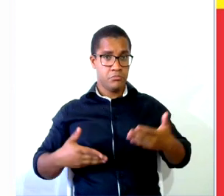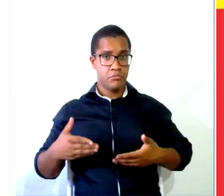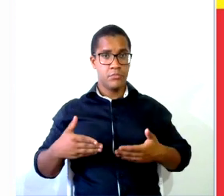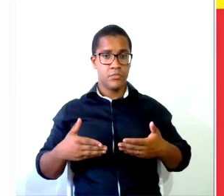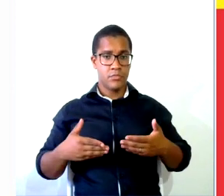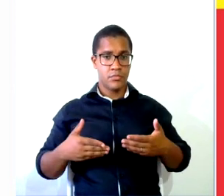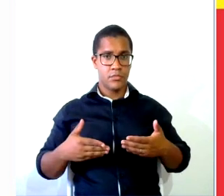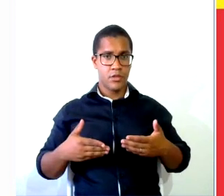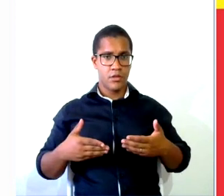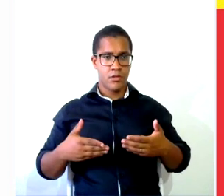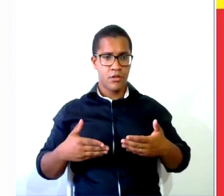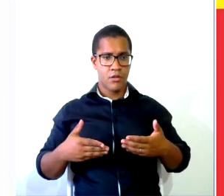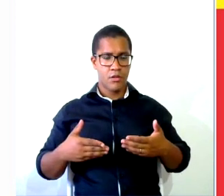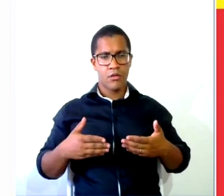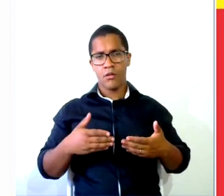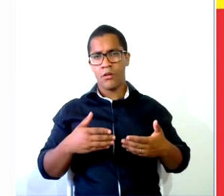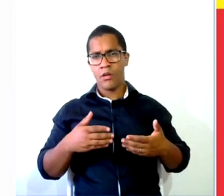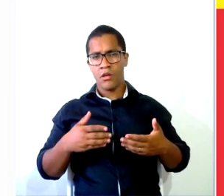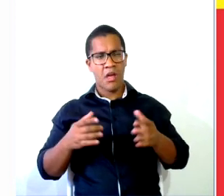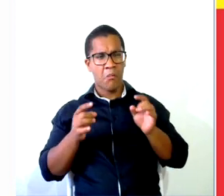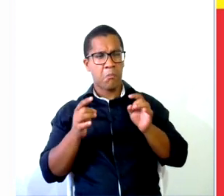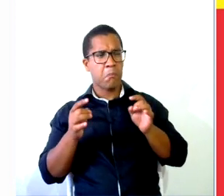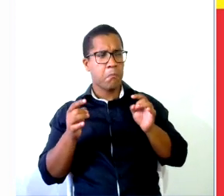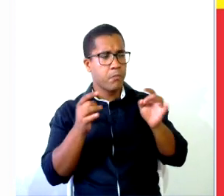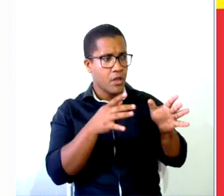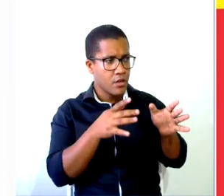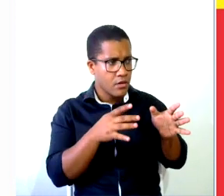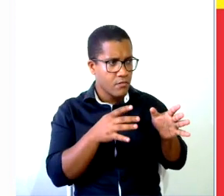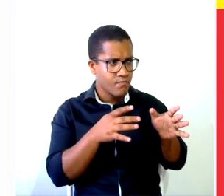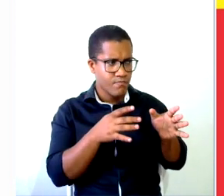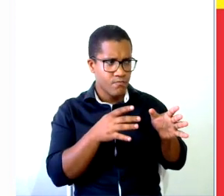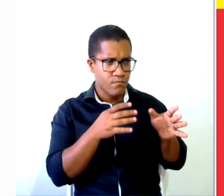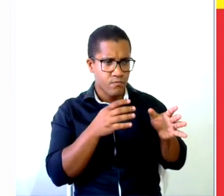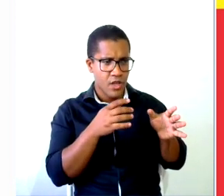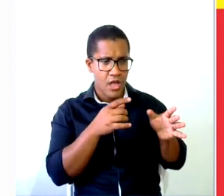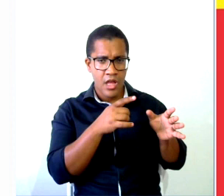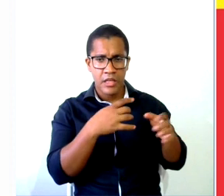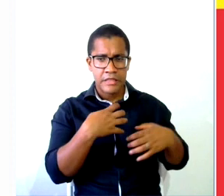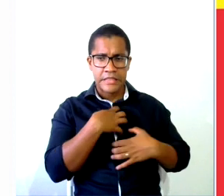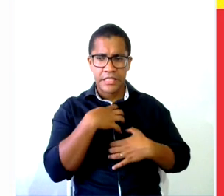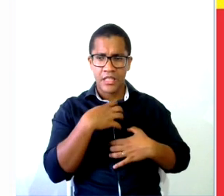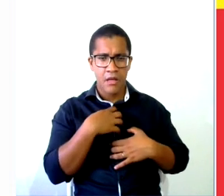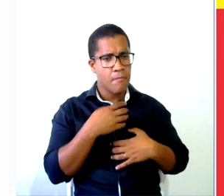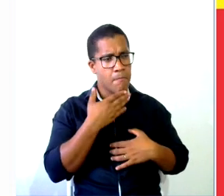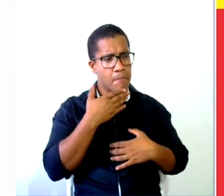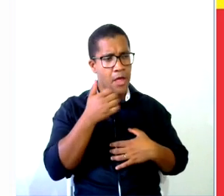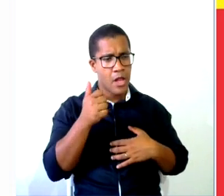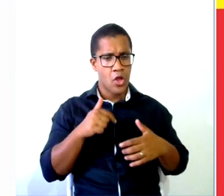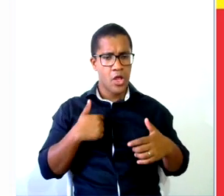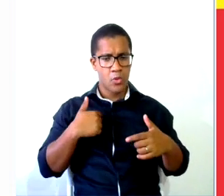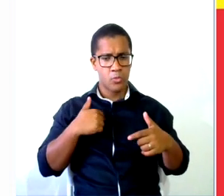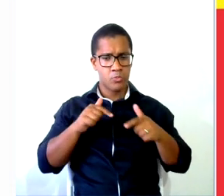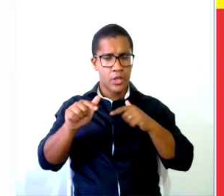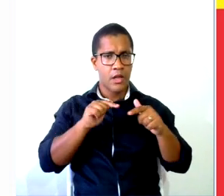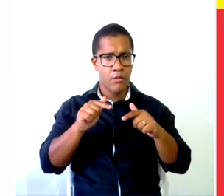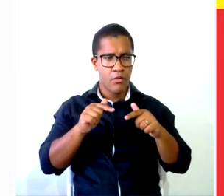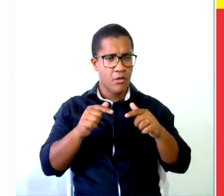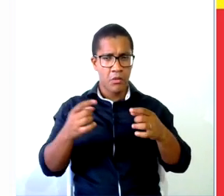servir que ser abandonados a si próprios. Numa